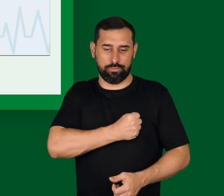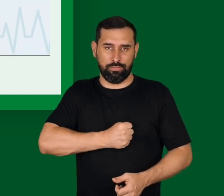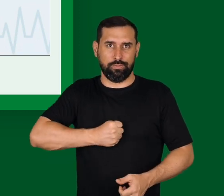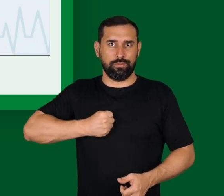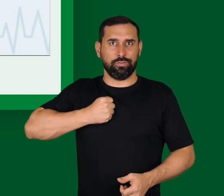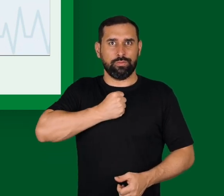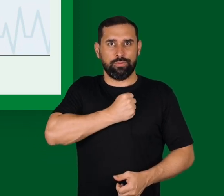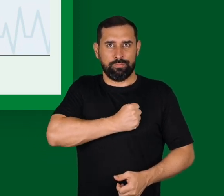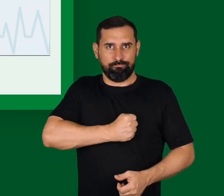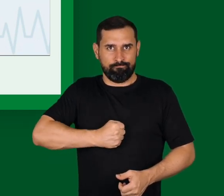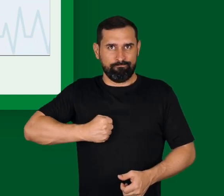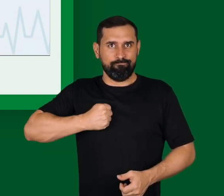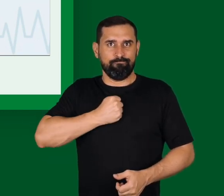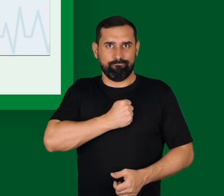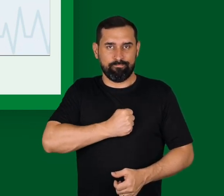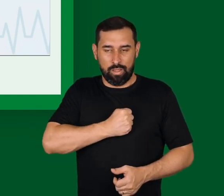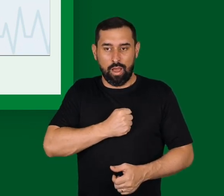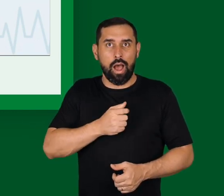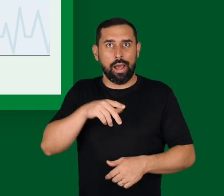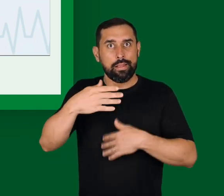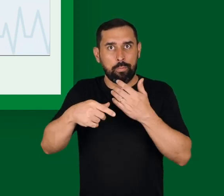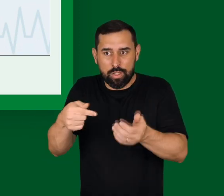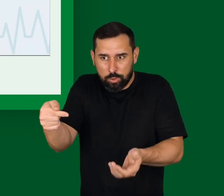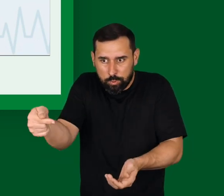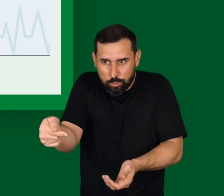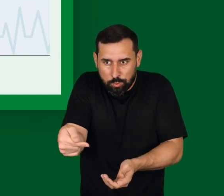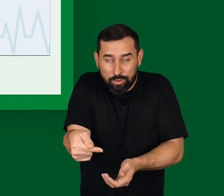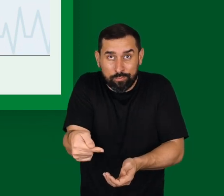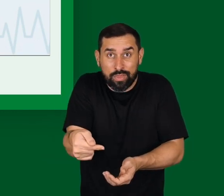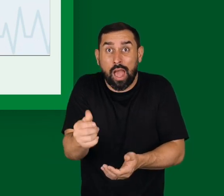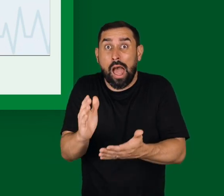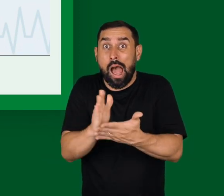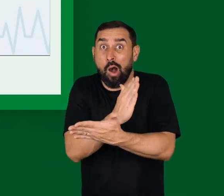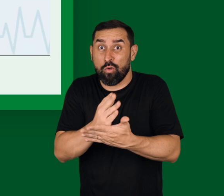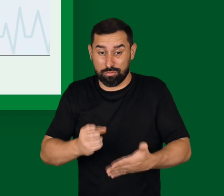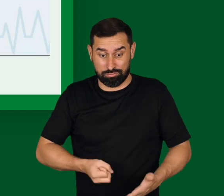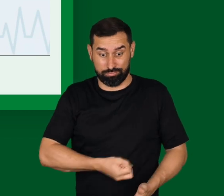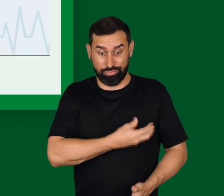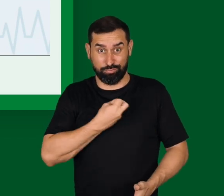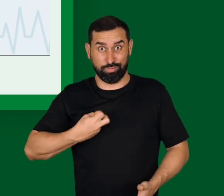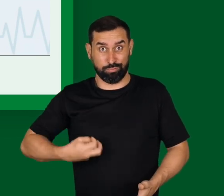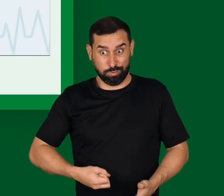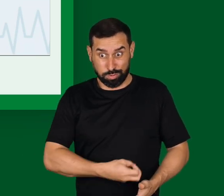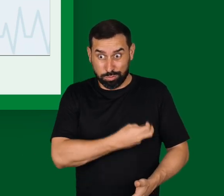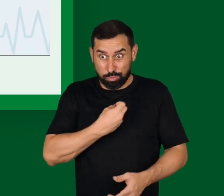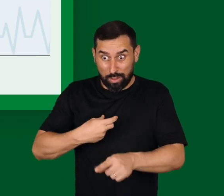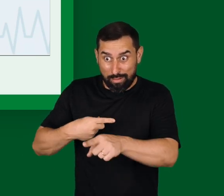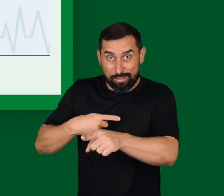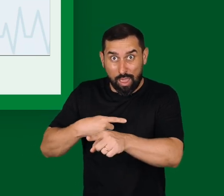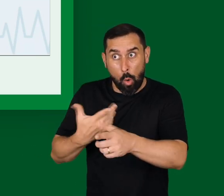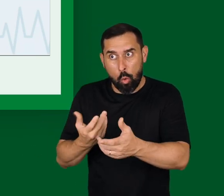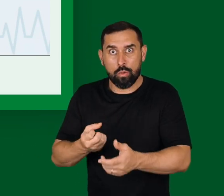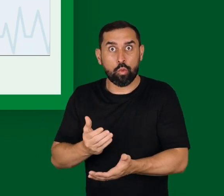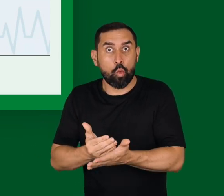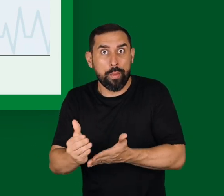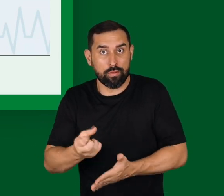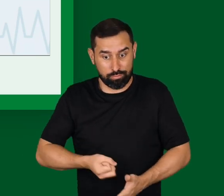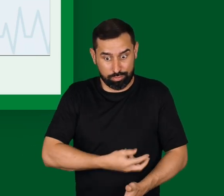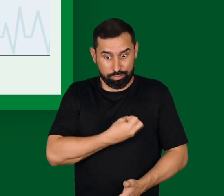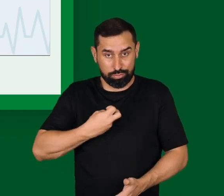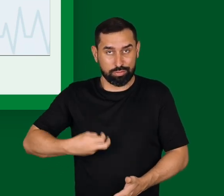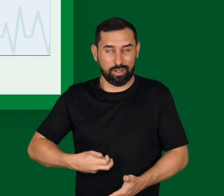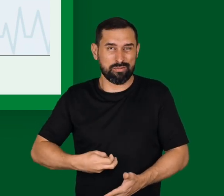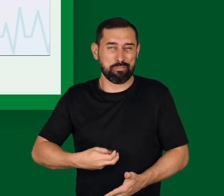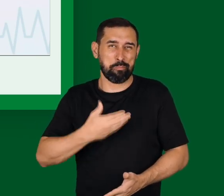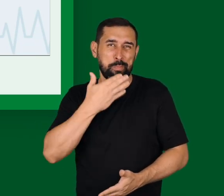usando ultrassom, é a forma mais segura, né, em especial nas crianças que estavam evoluindo com choque séptico, que estão